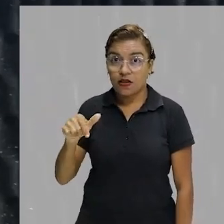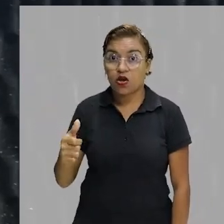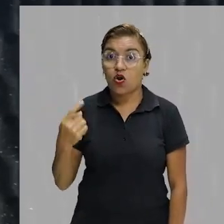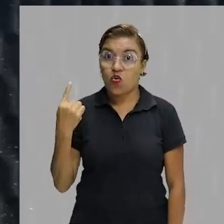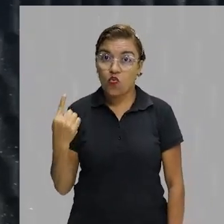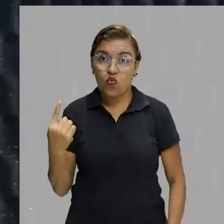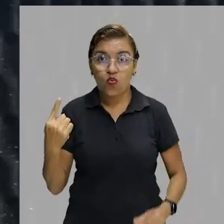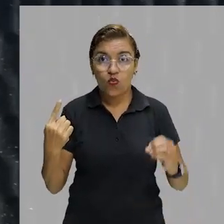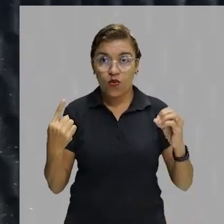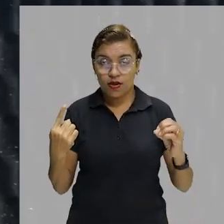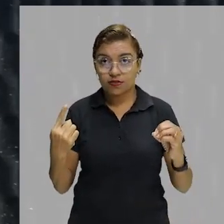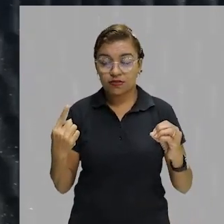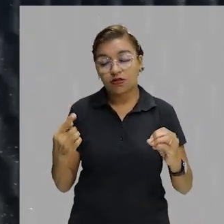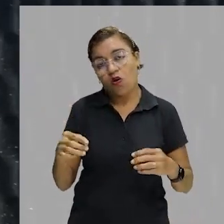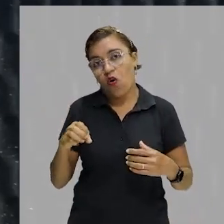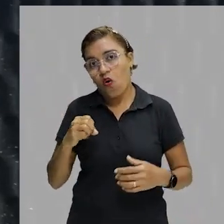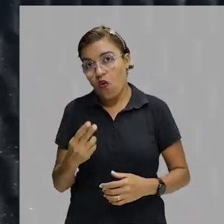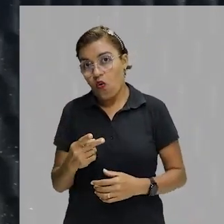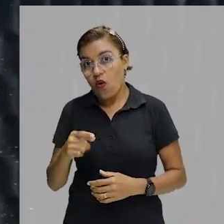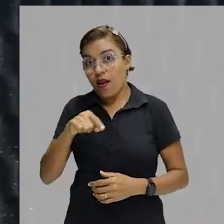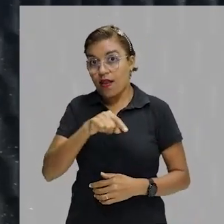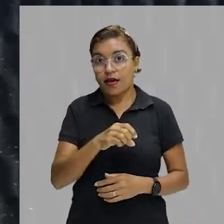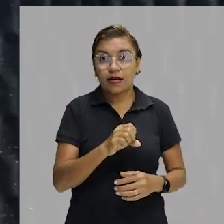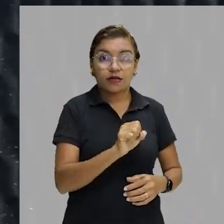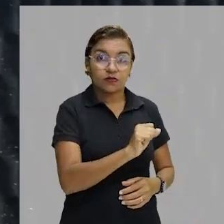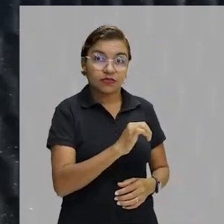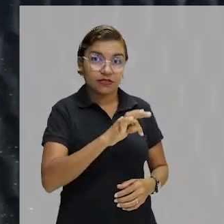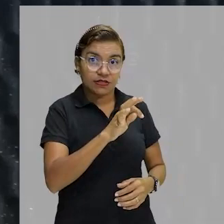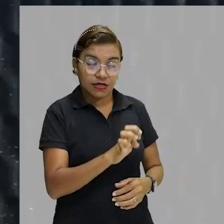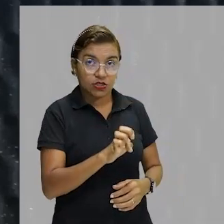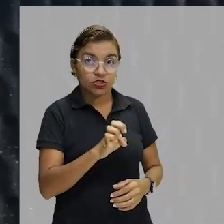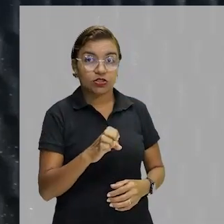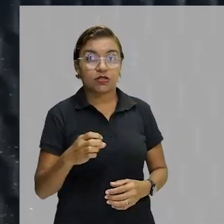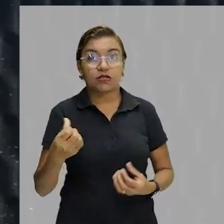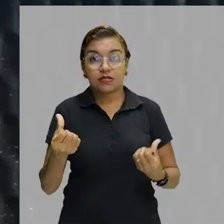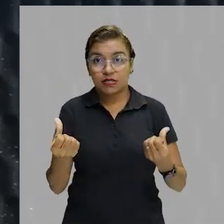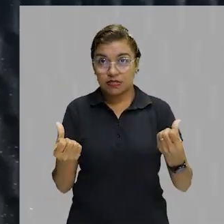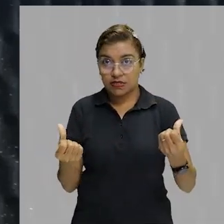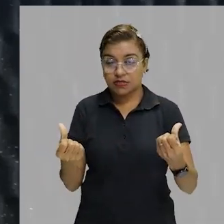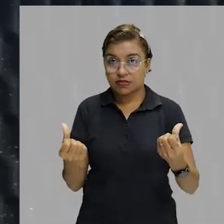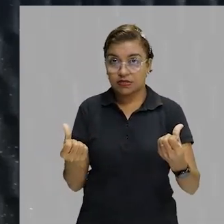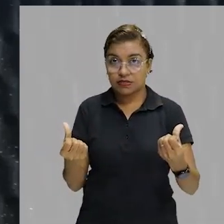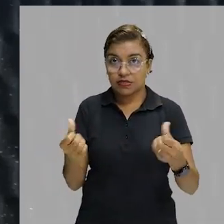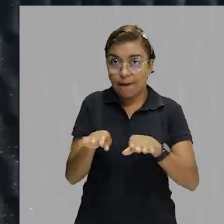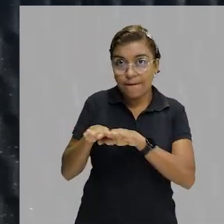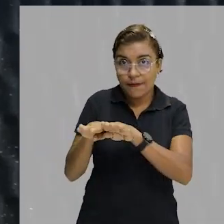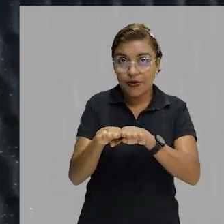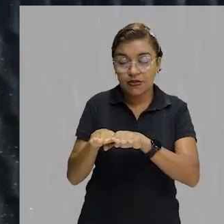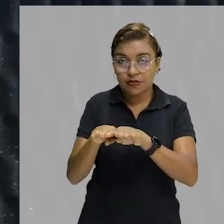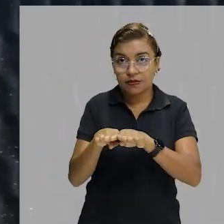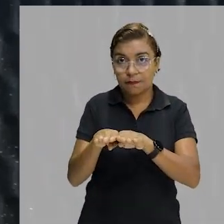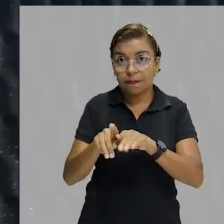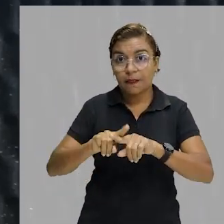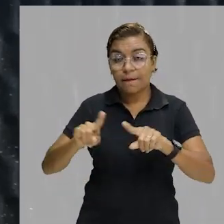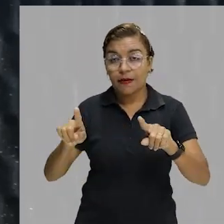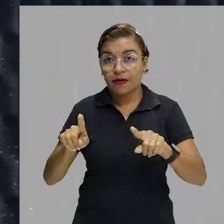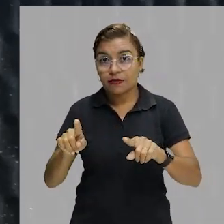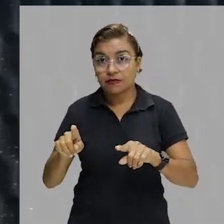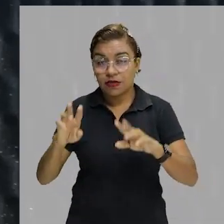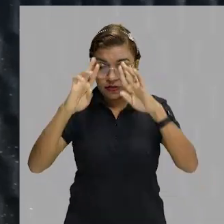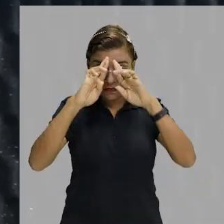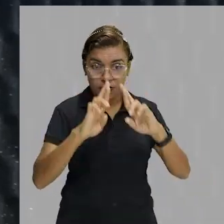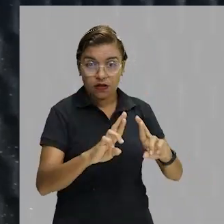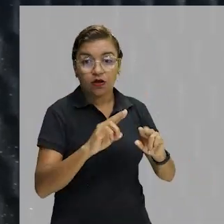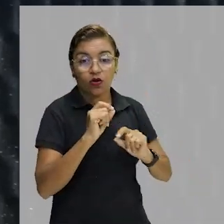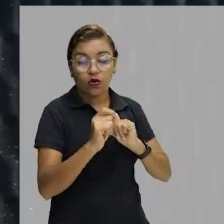está empatado, 6-6. A pontuação por set ela é 6. Os atletas têm que chegar a 6. Mas aqui a gente tem que respeitar aquela